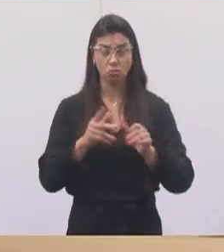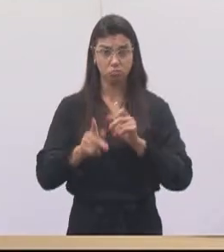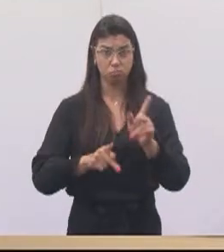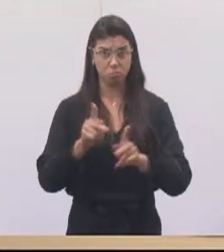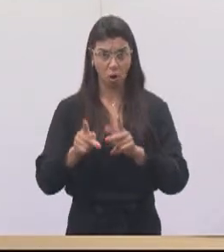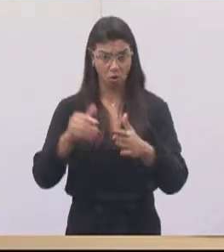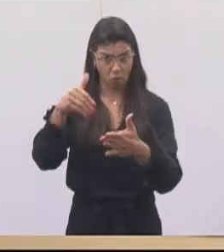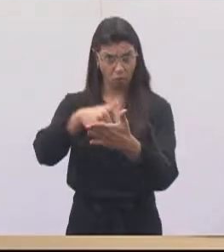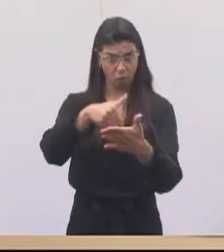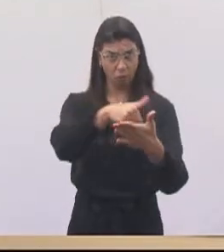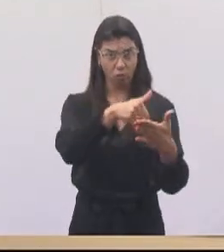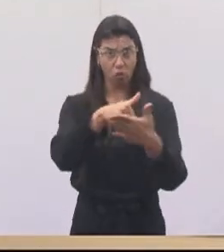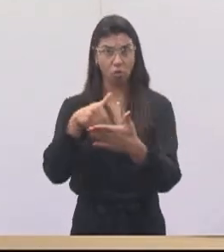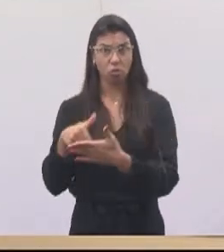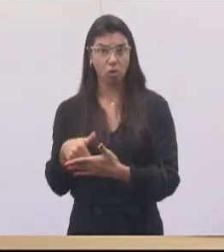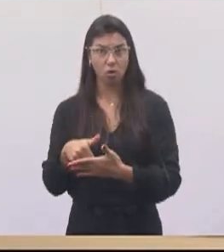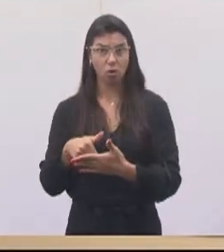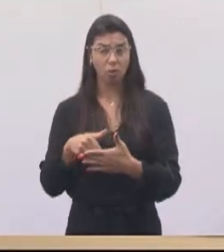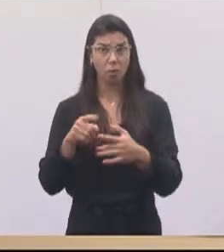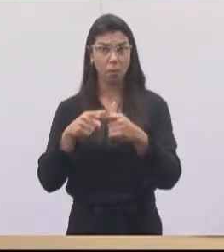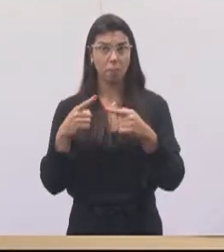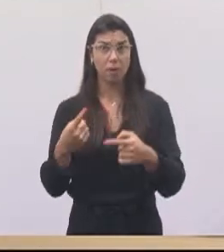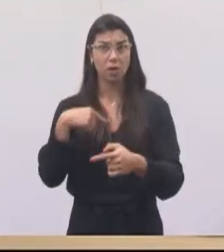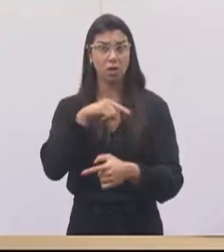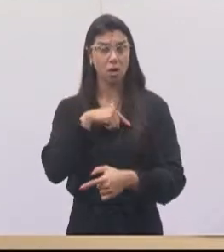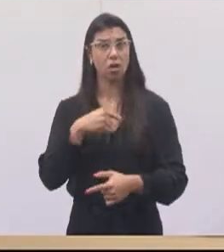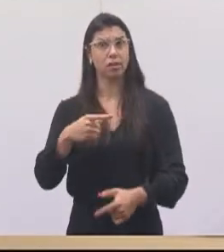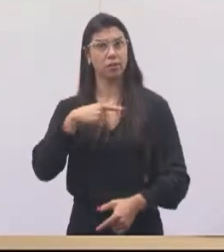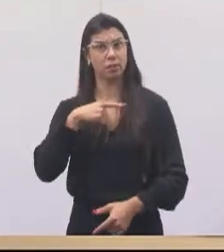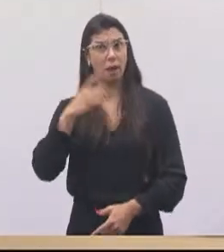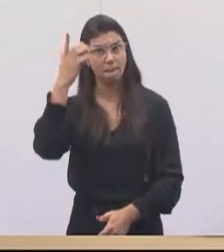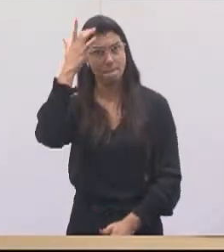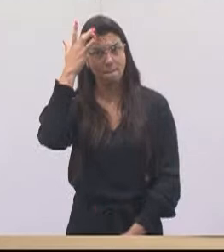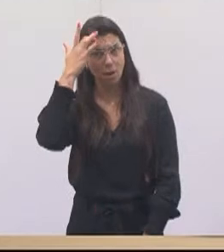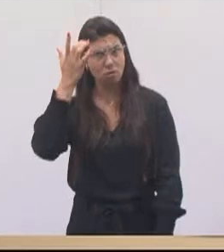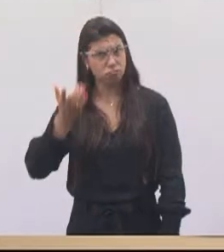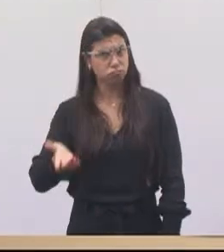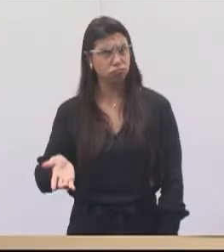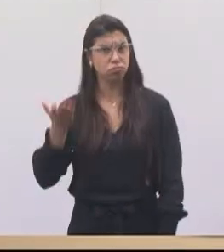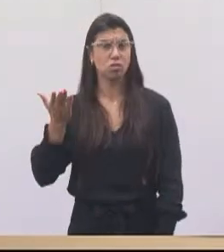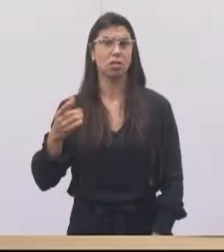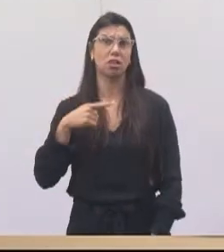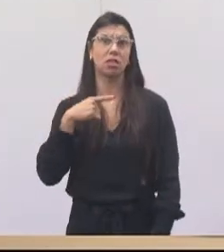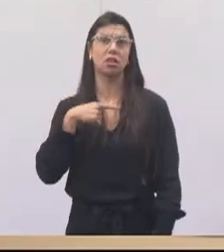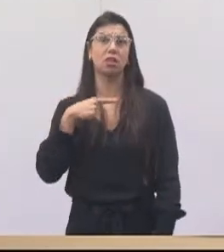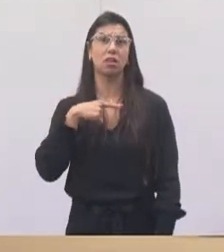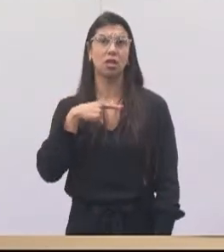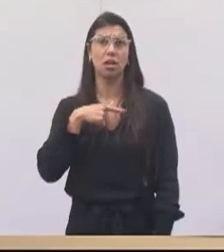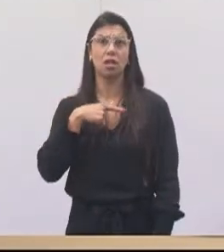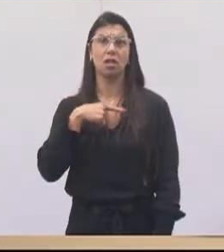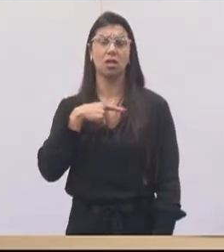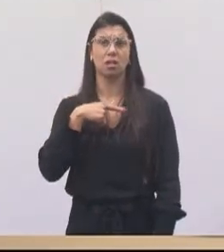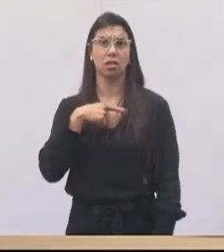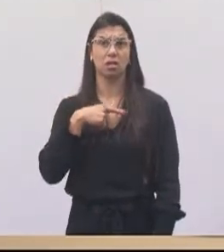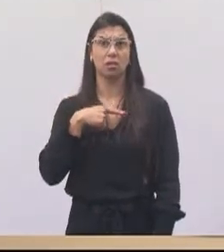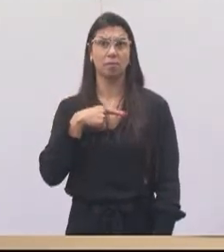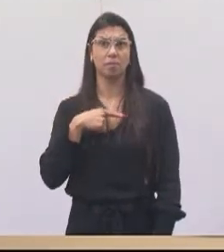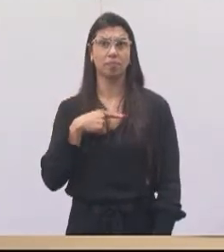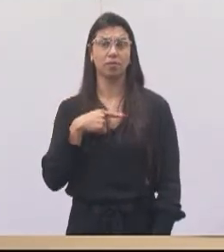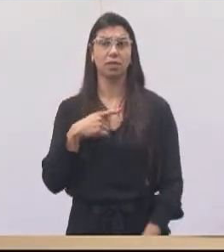urna, na eleição. Nós temos maturidade suficiente e temos um corpo